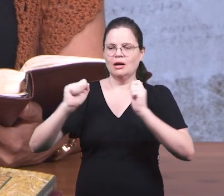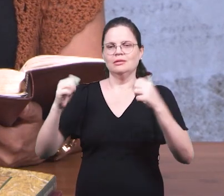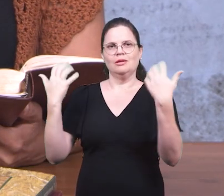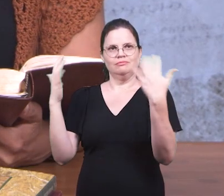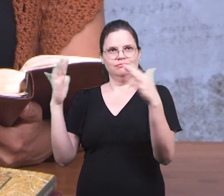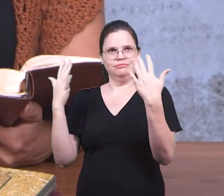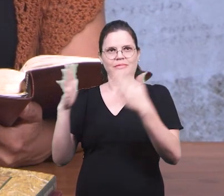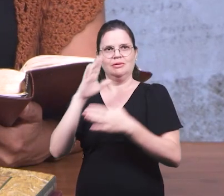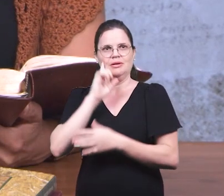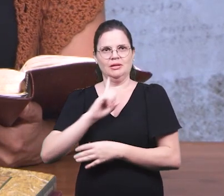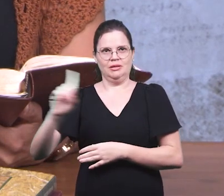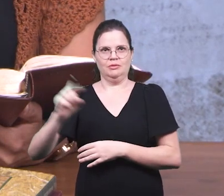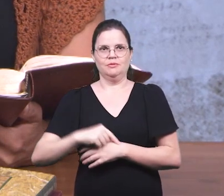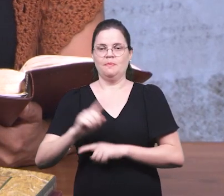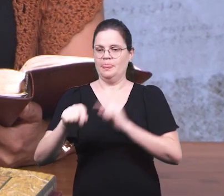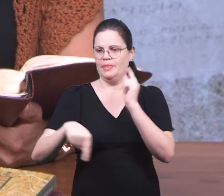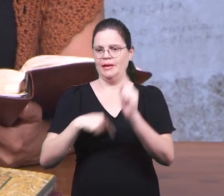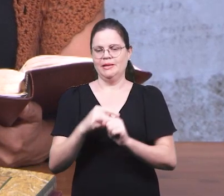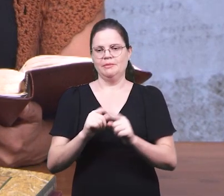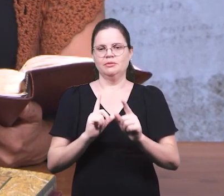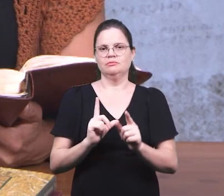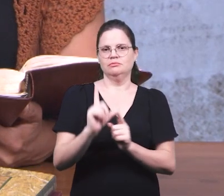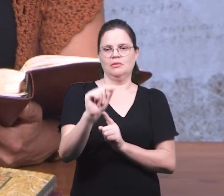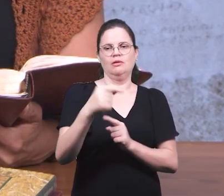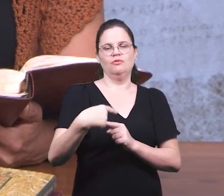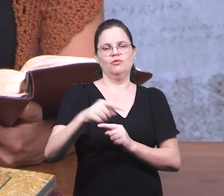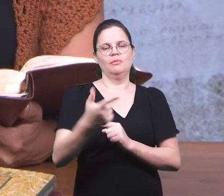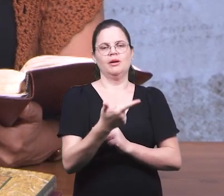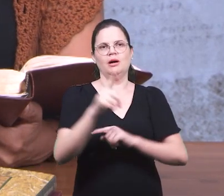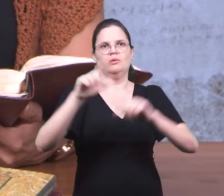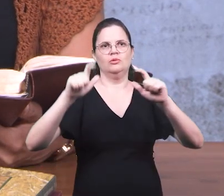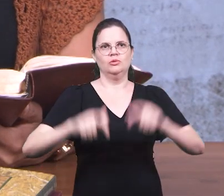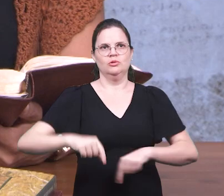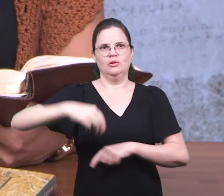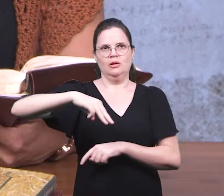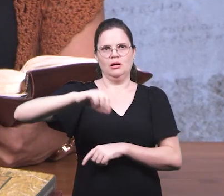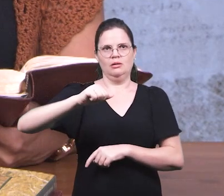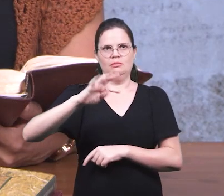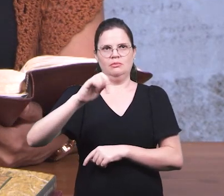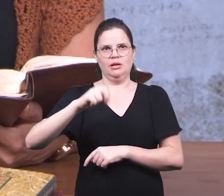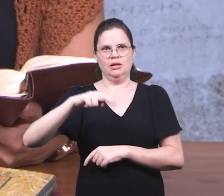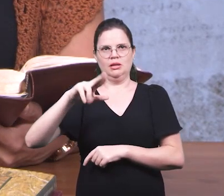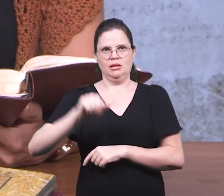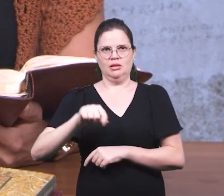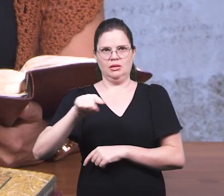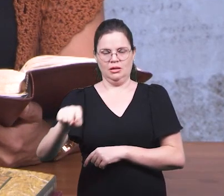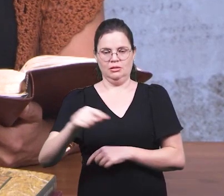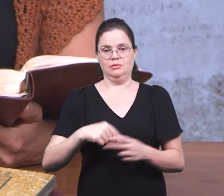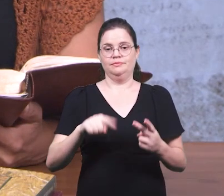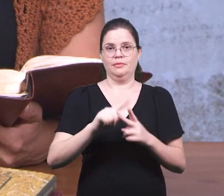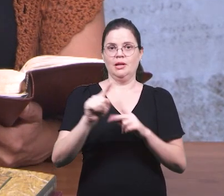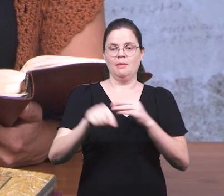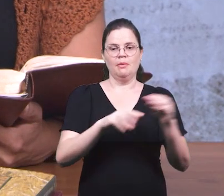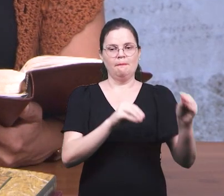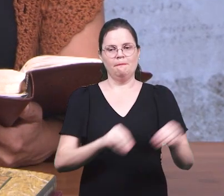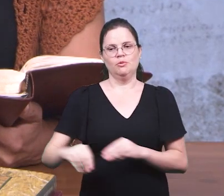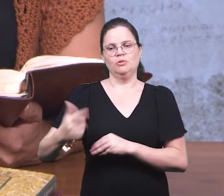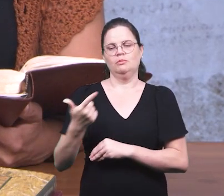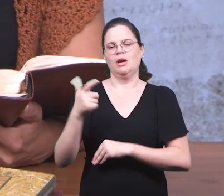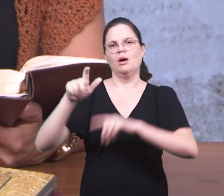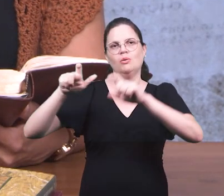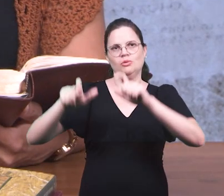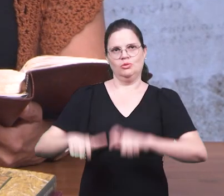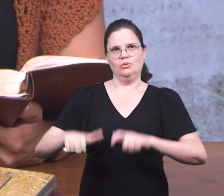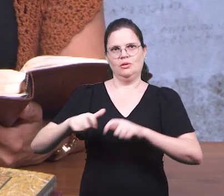do deserto partiram para Matana, e de Matana para Naaliel, e